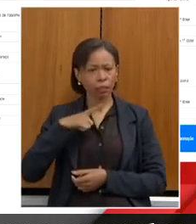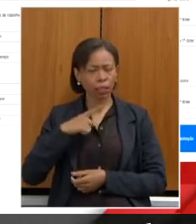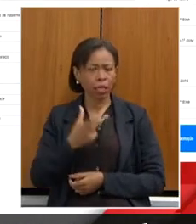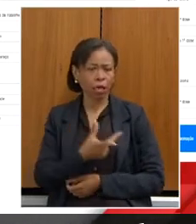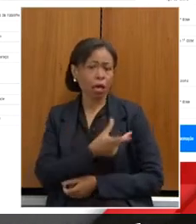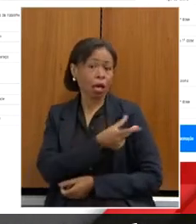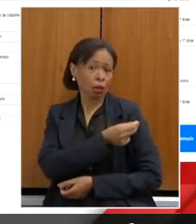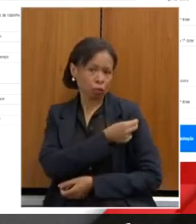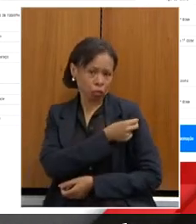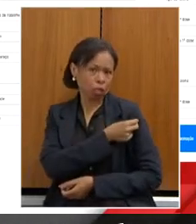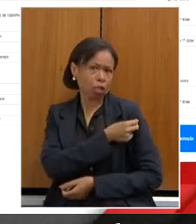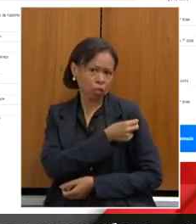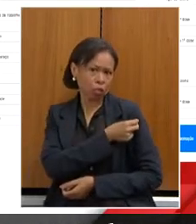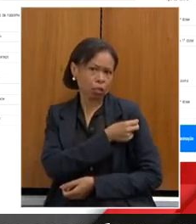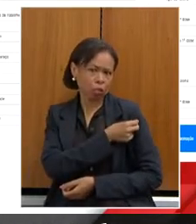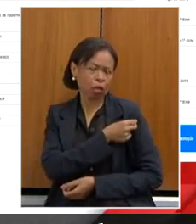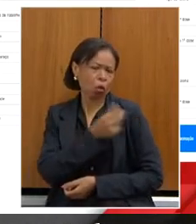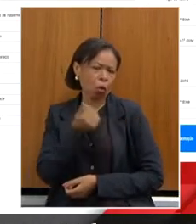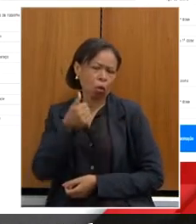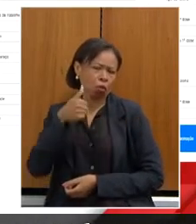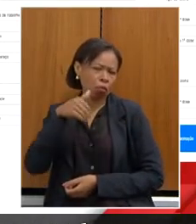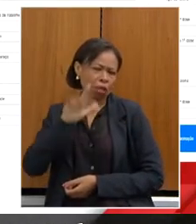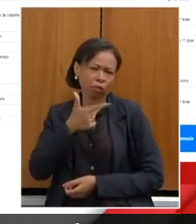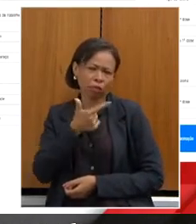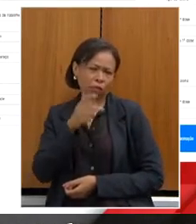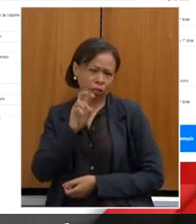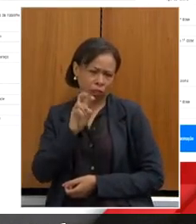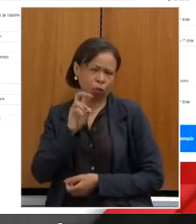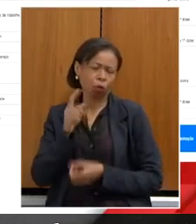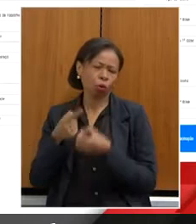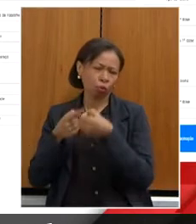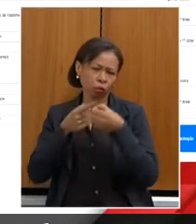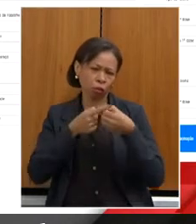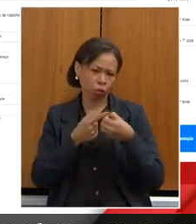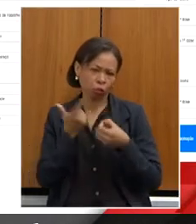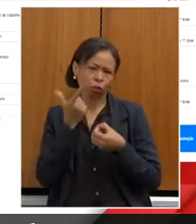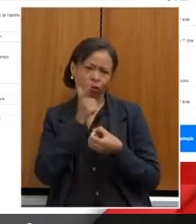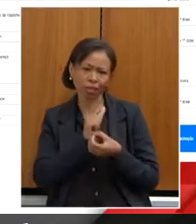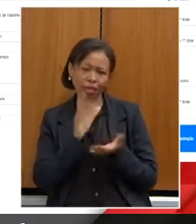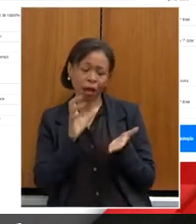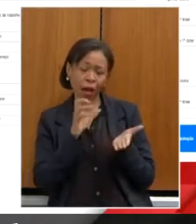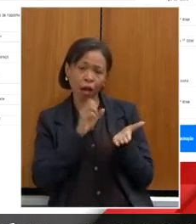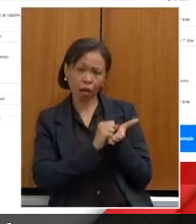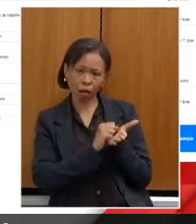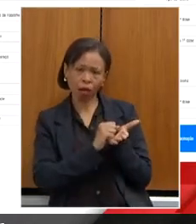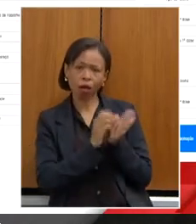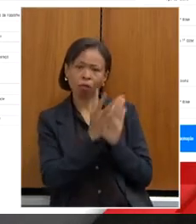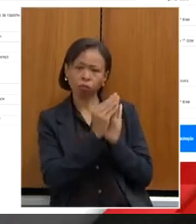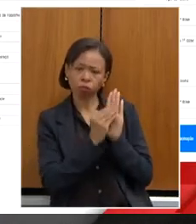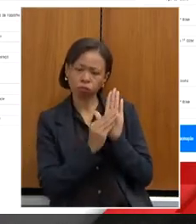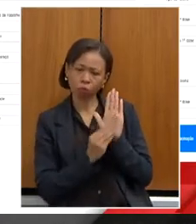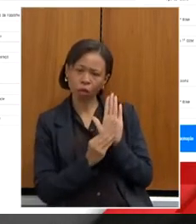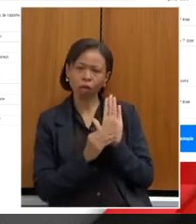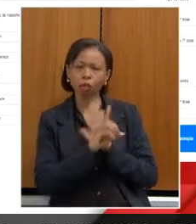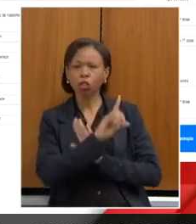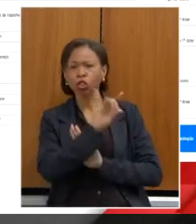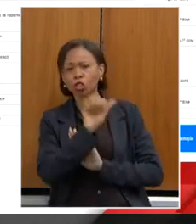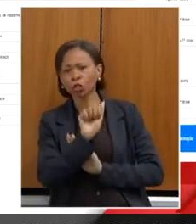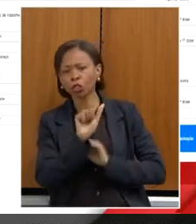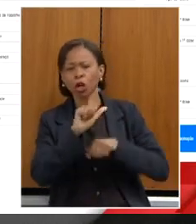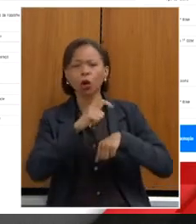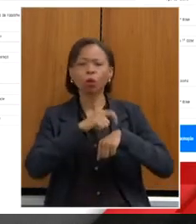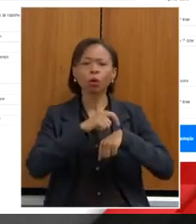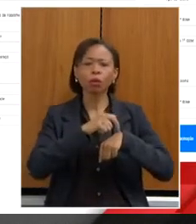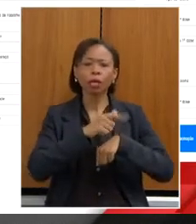Mais de 170 municípios aderiram, em que o cidadão consegue agendar o local, o dia e a hora da sua vacinação.